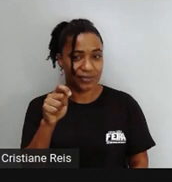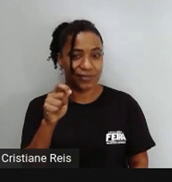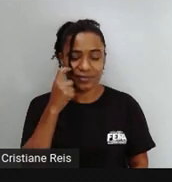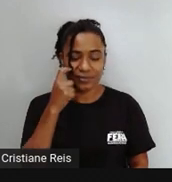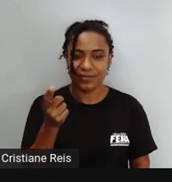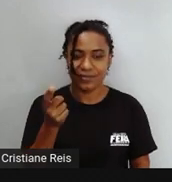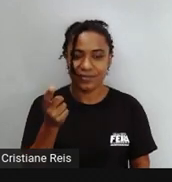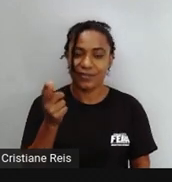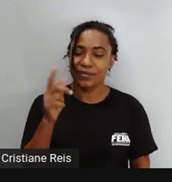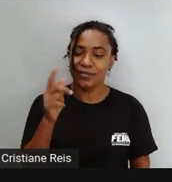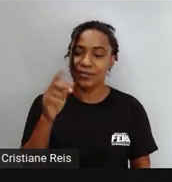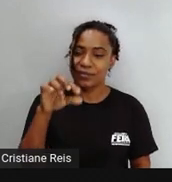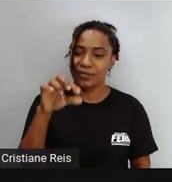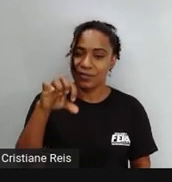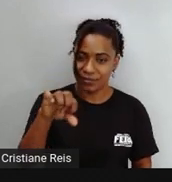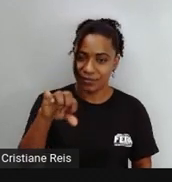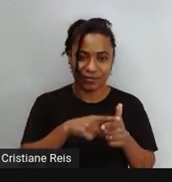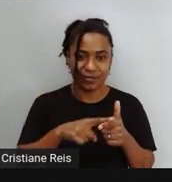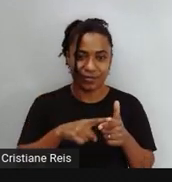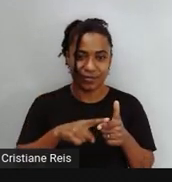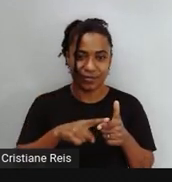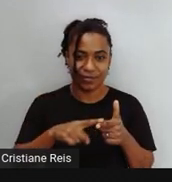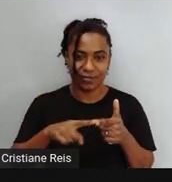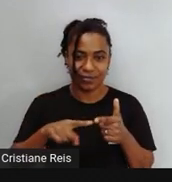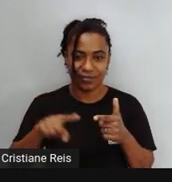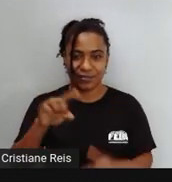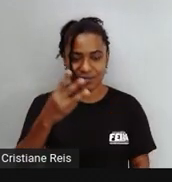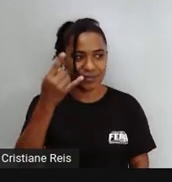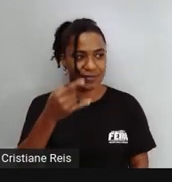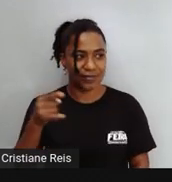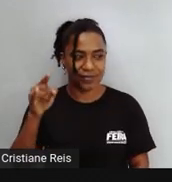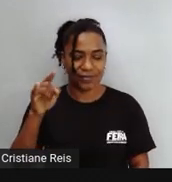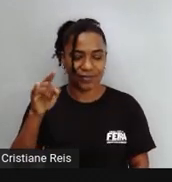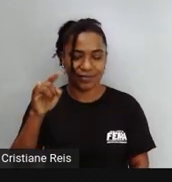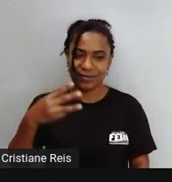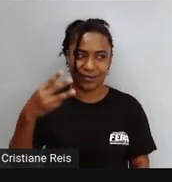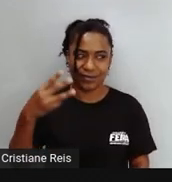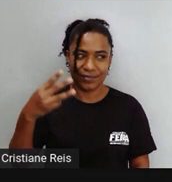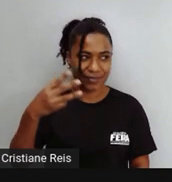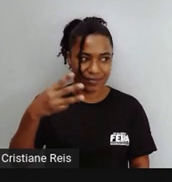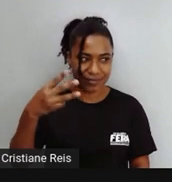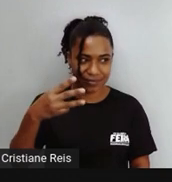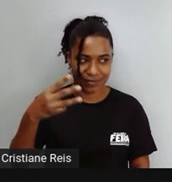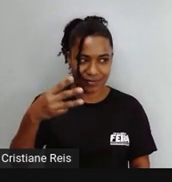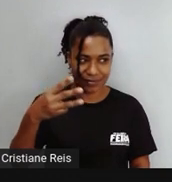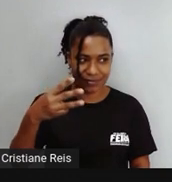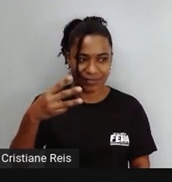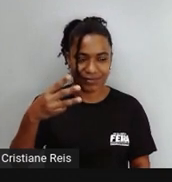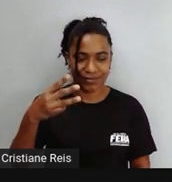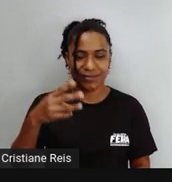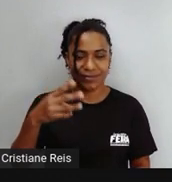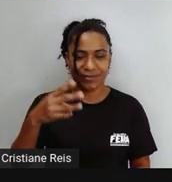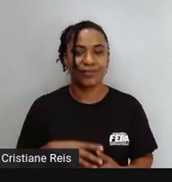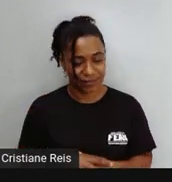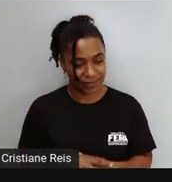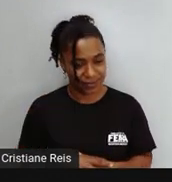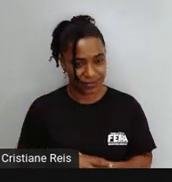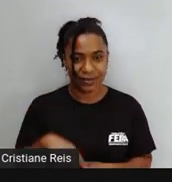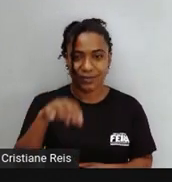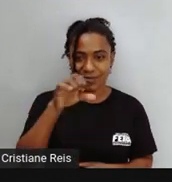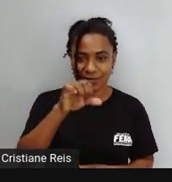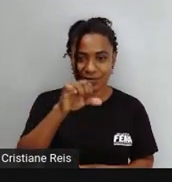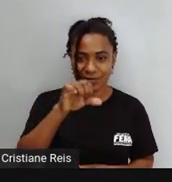3. 9 divided by 3 is 3. Então, 9 dividido por 3